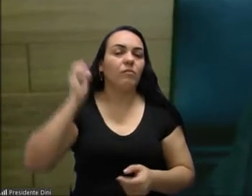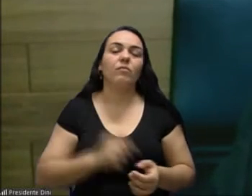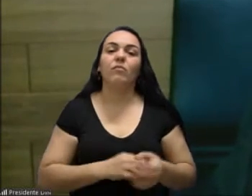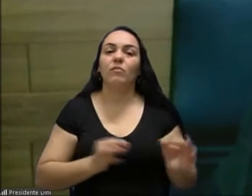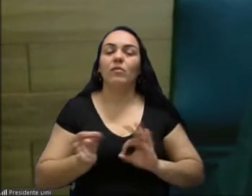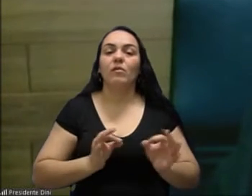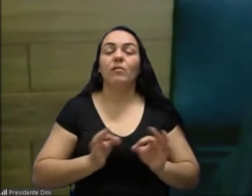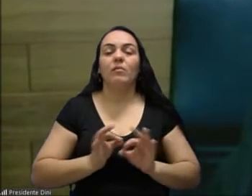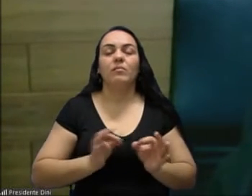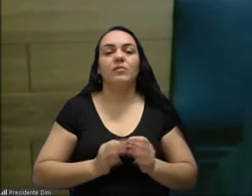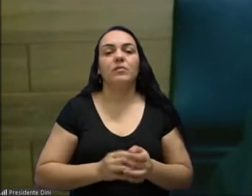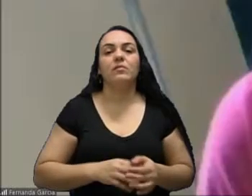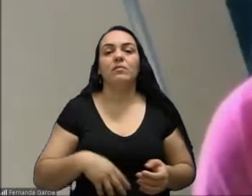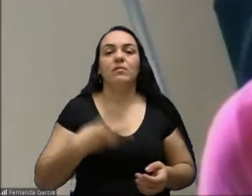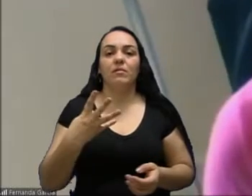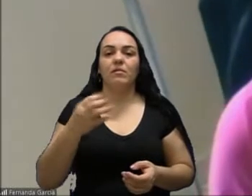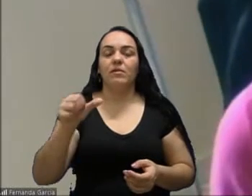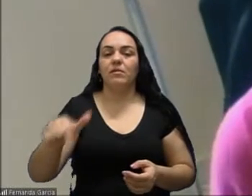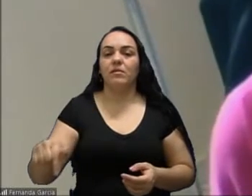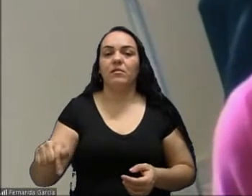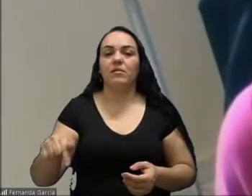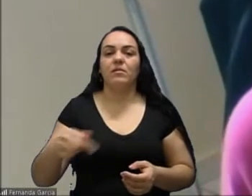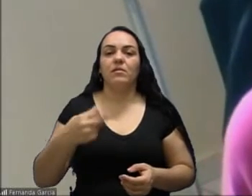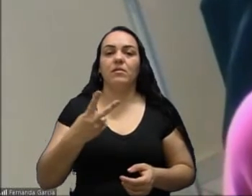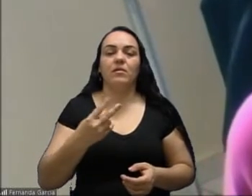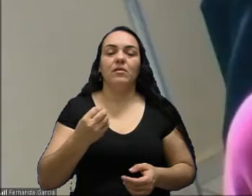47 de 2020 presidente